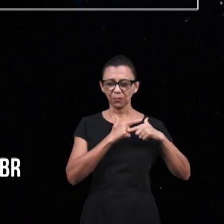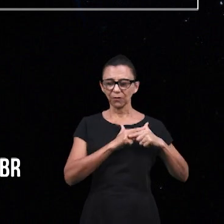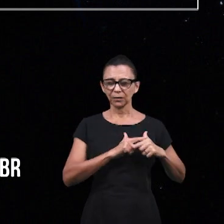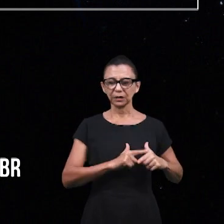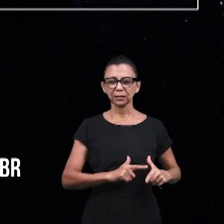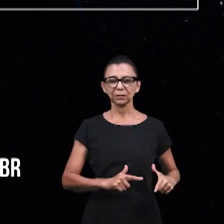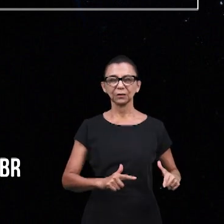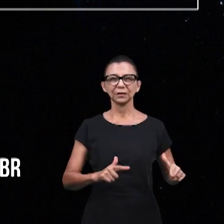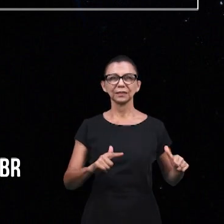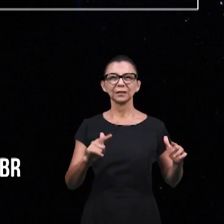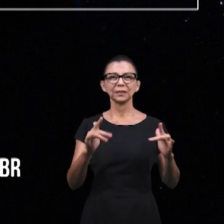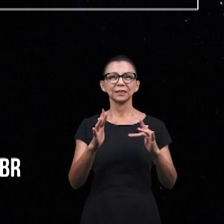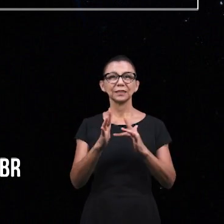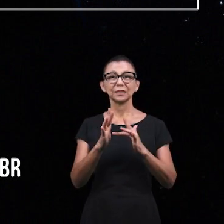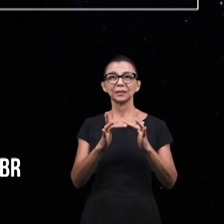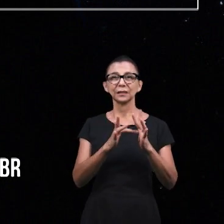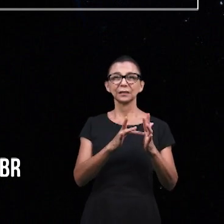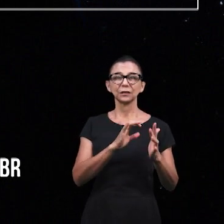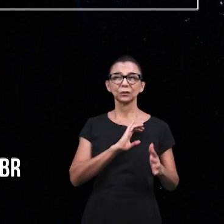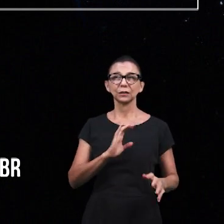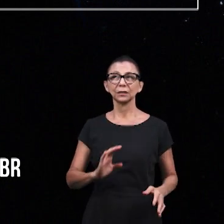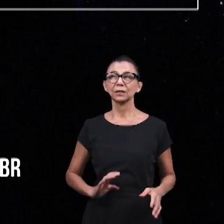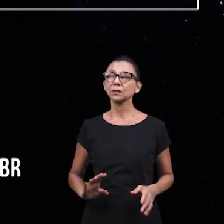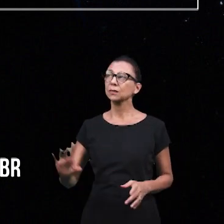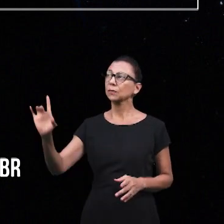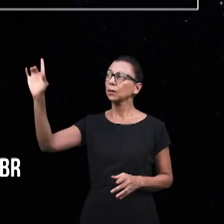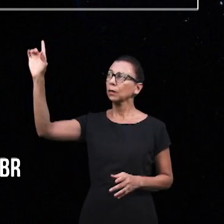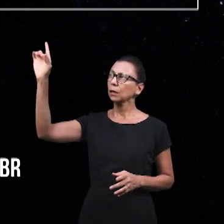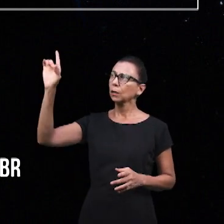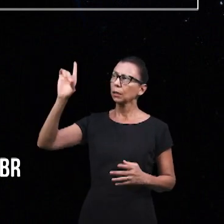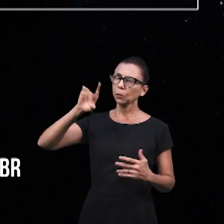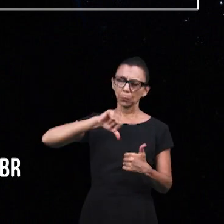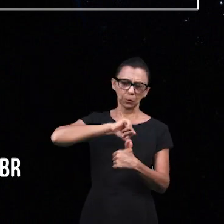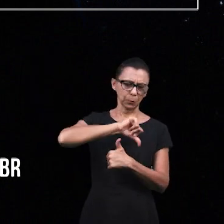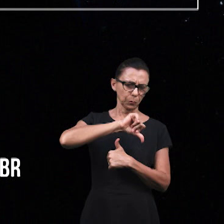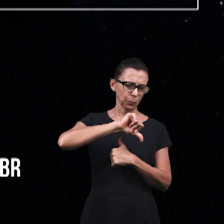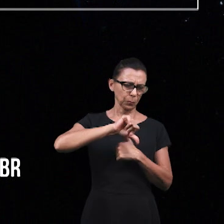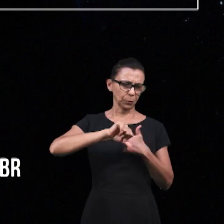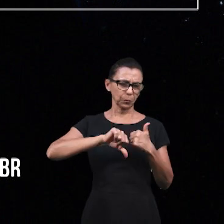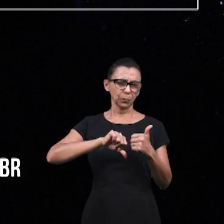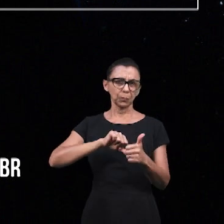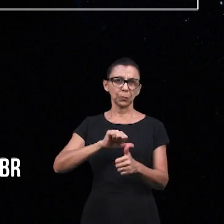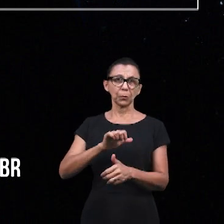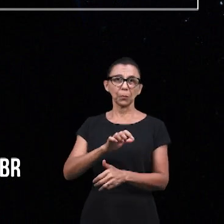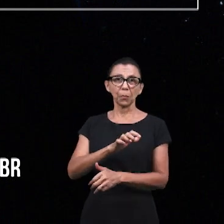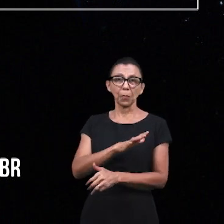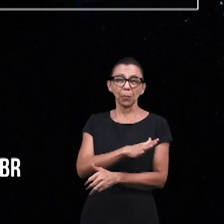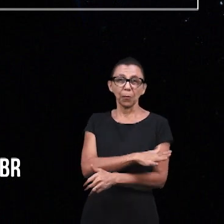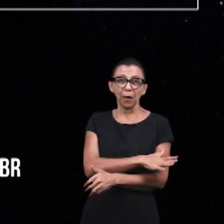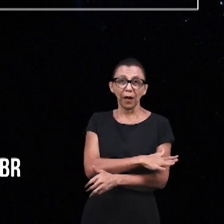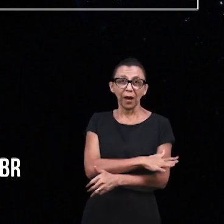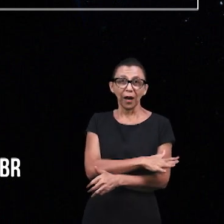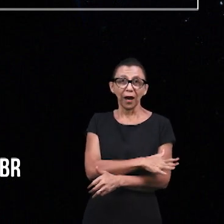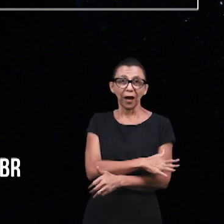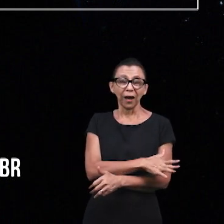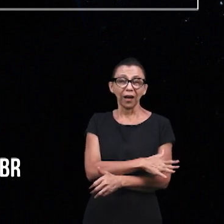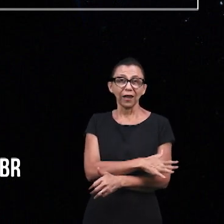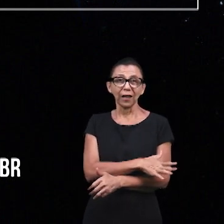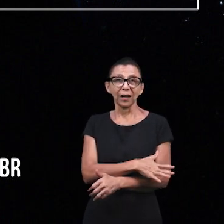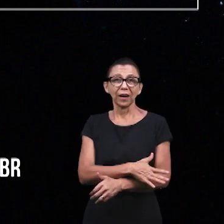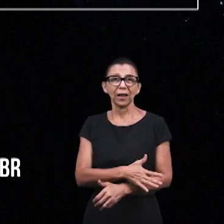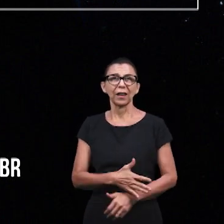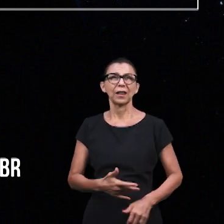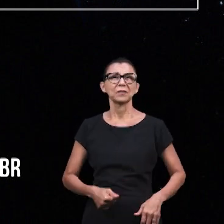vazia, Jesus Cristo transformou. Não tinha